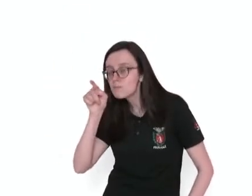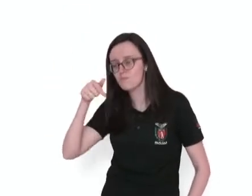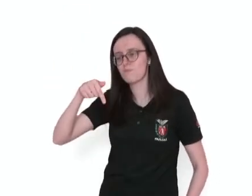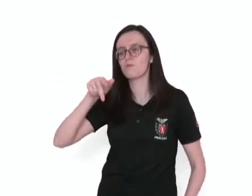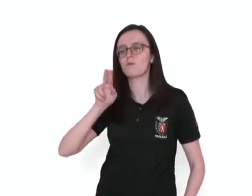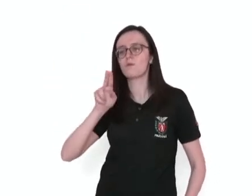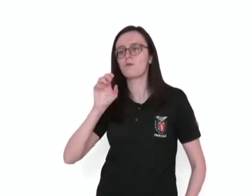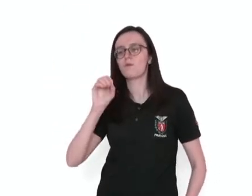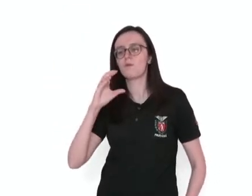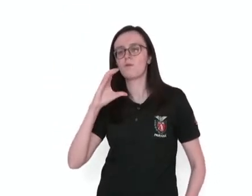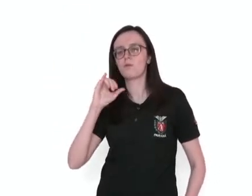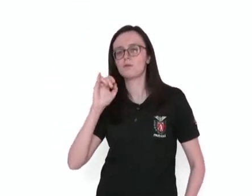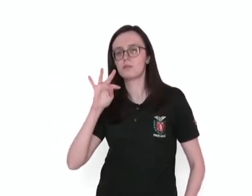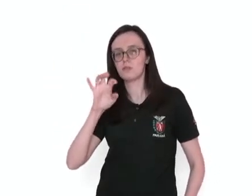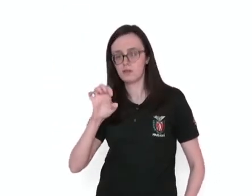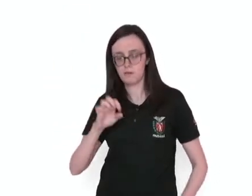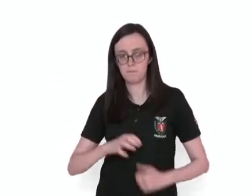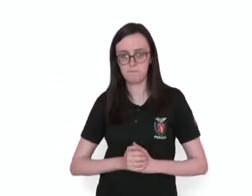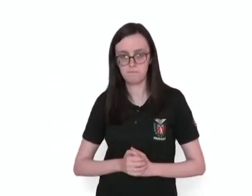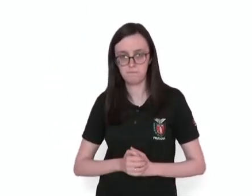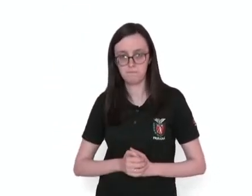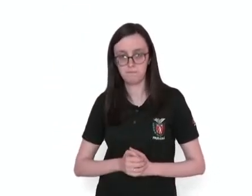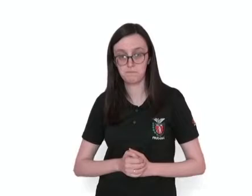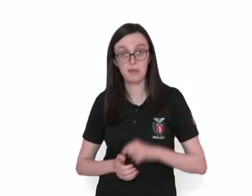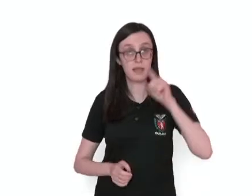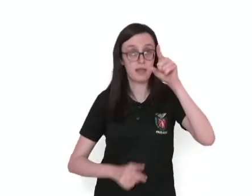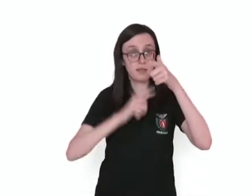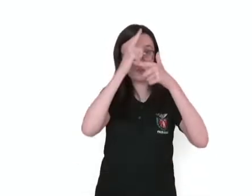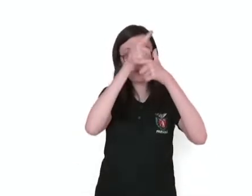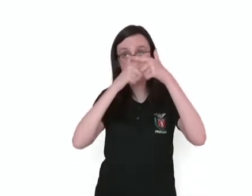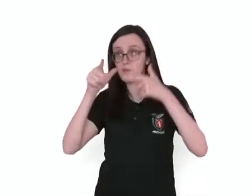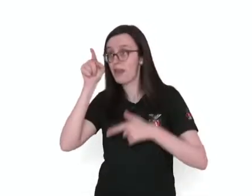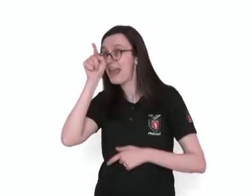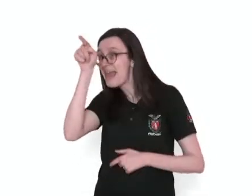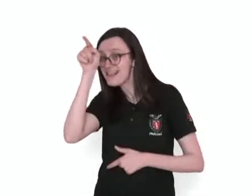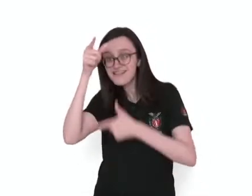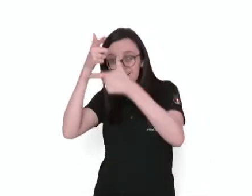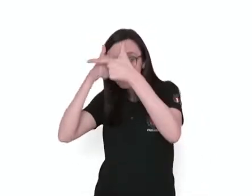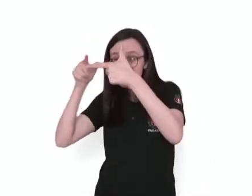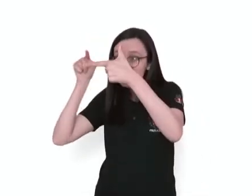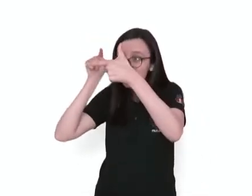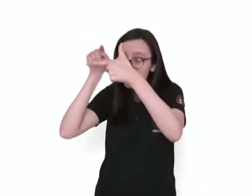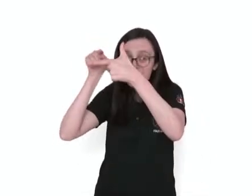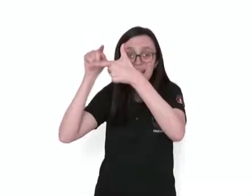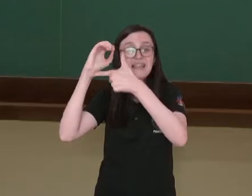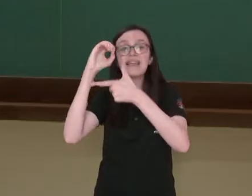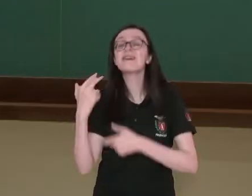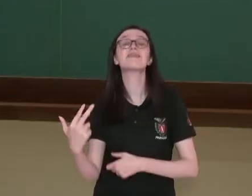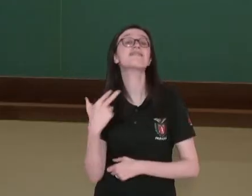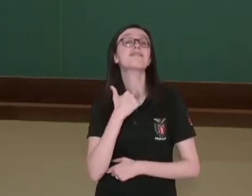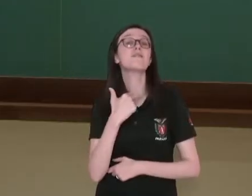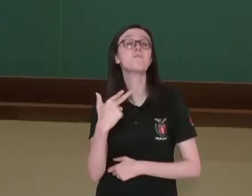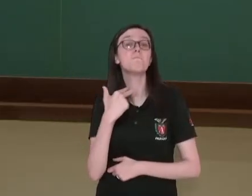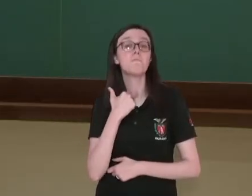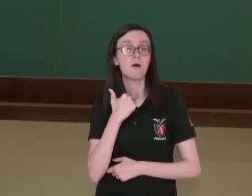pelo segundo, em que o segundo não pode ser zero. Então, lembrando, quando nós temos